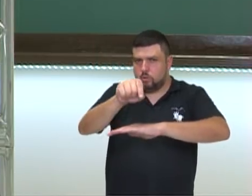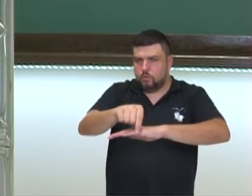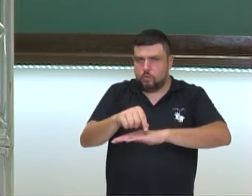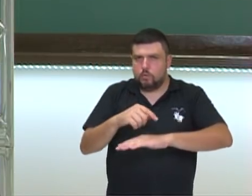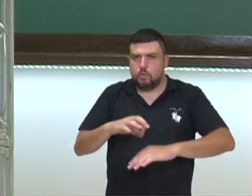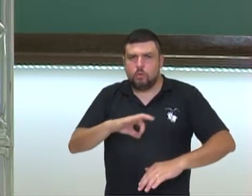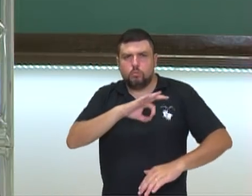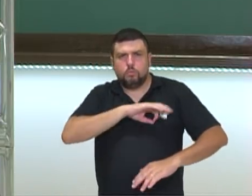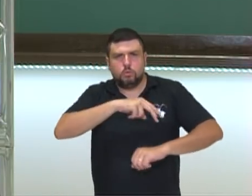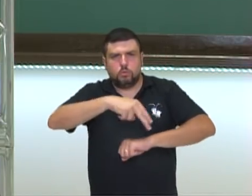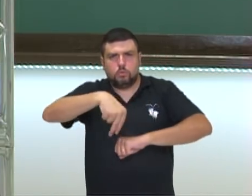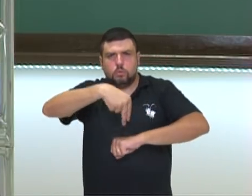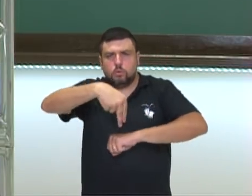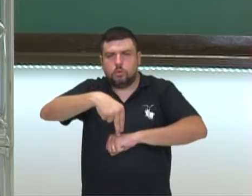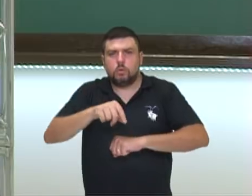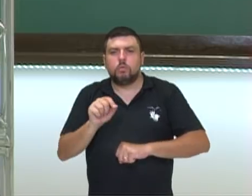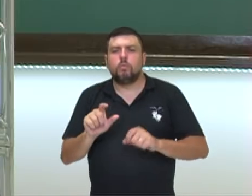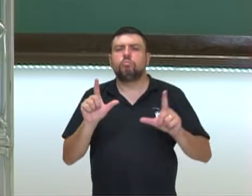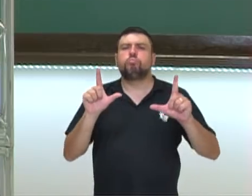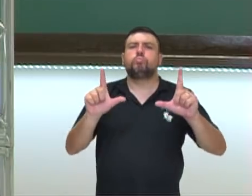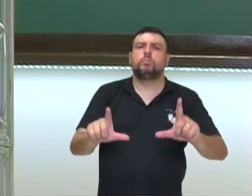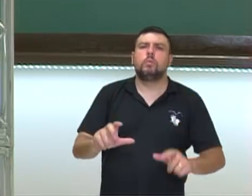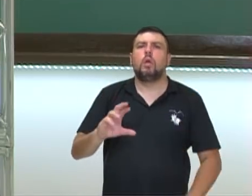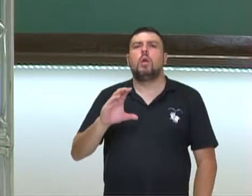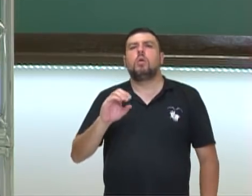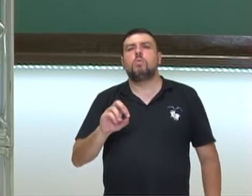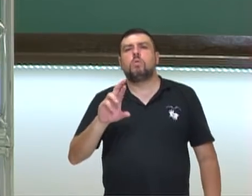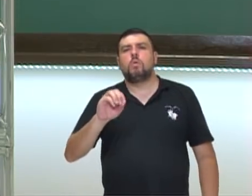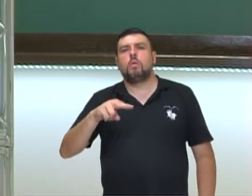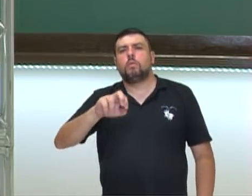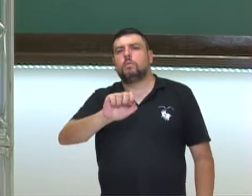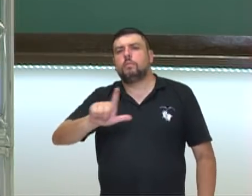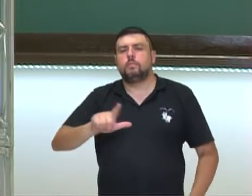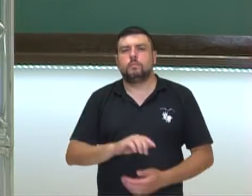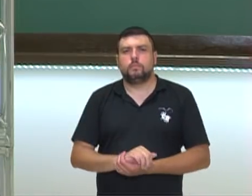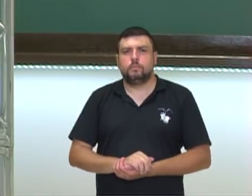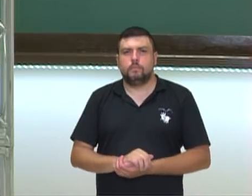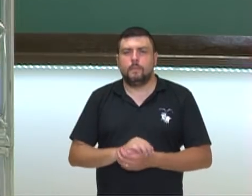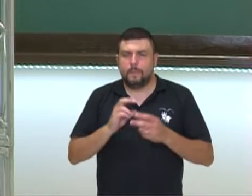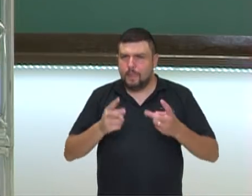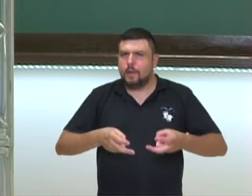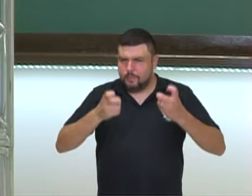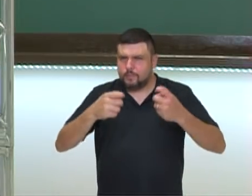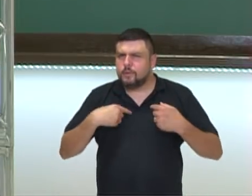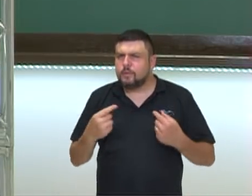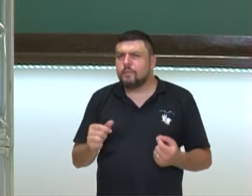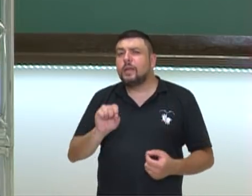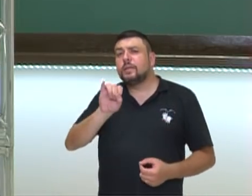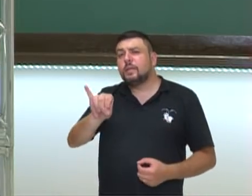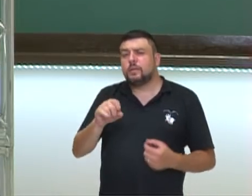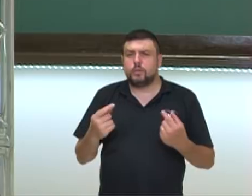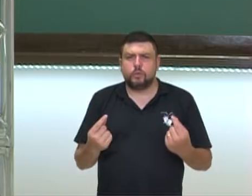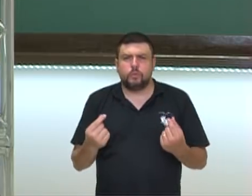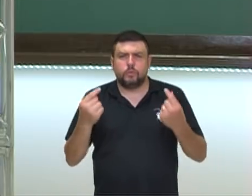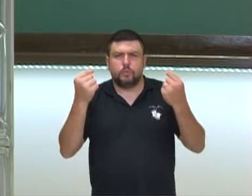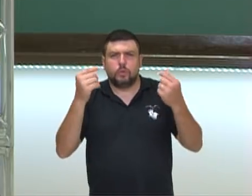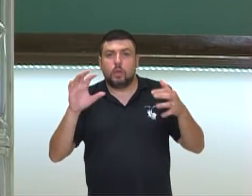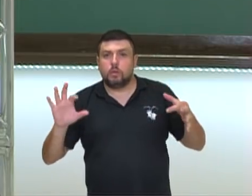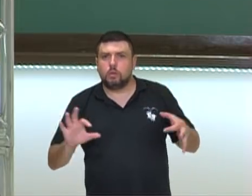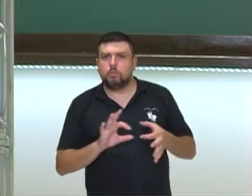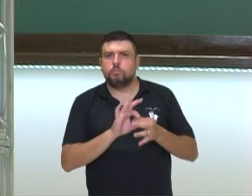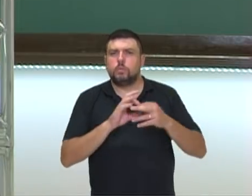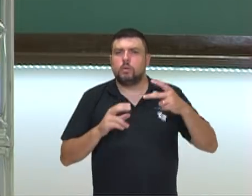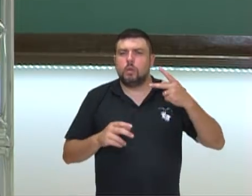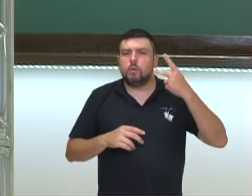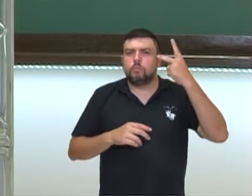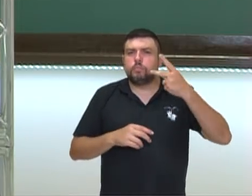Nacional em cada região, o título de coronéis. Então, reparou como o poder econômico associado ao poder político aí na